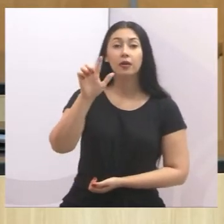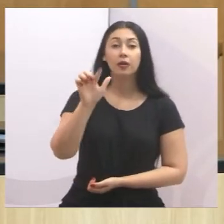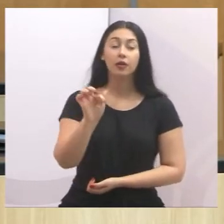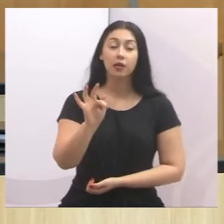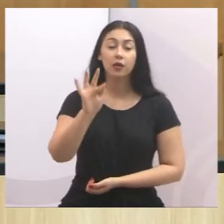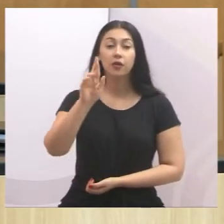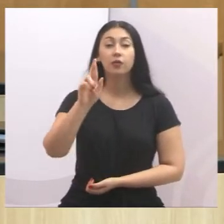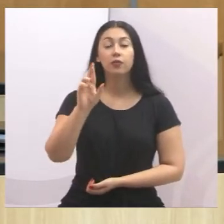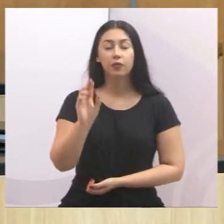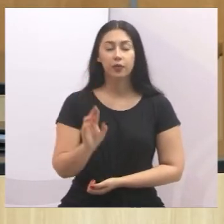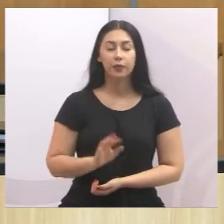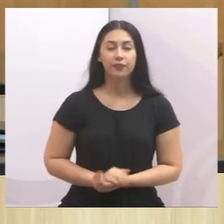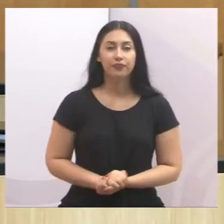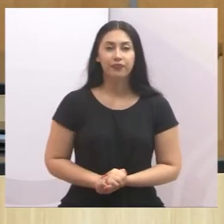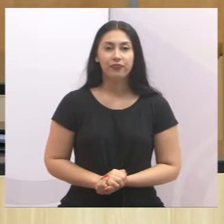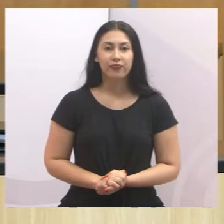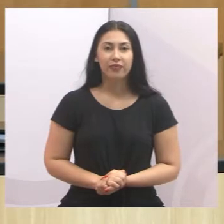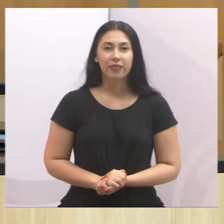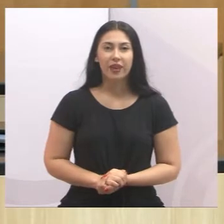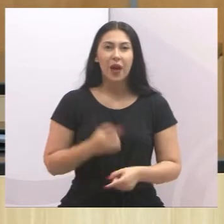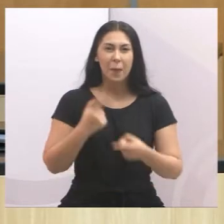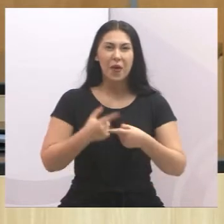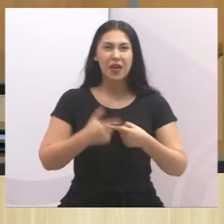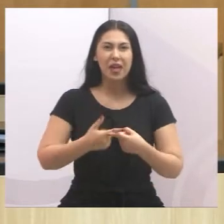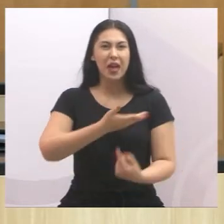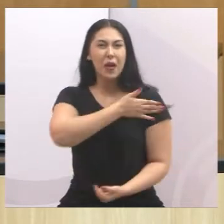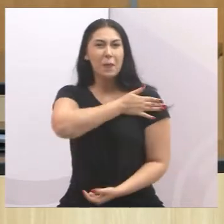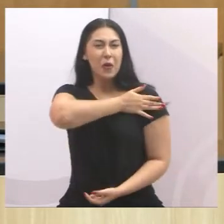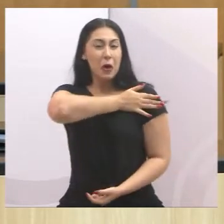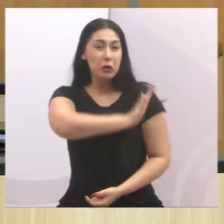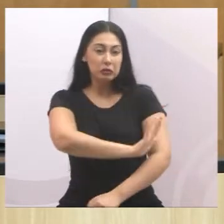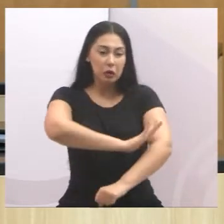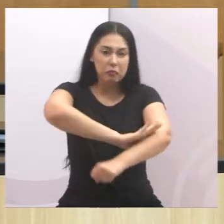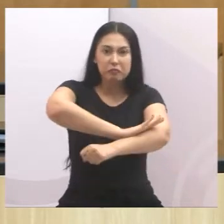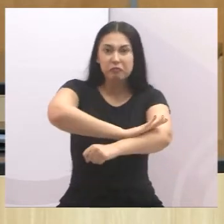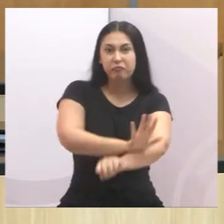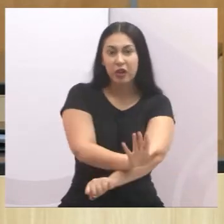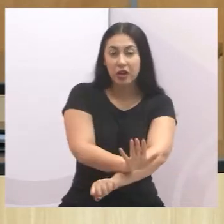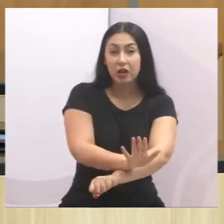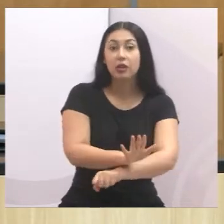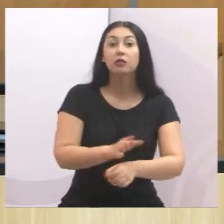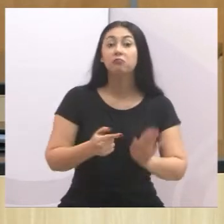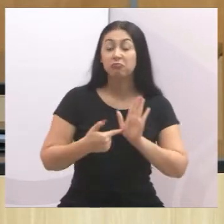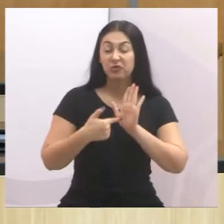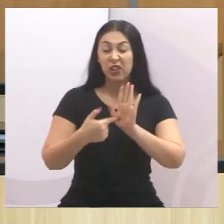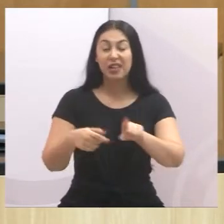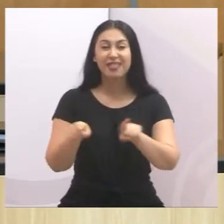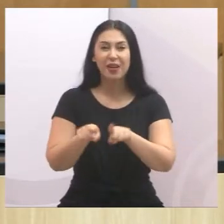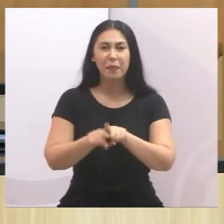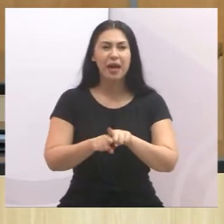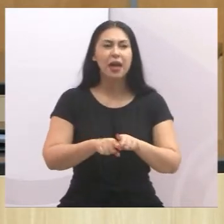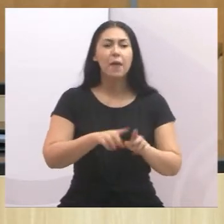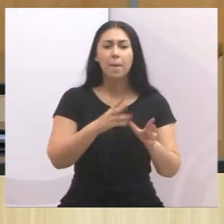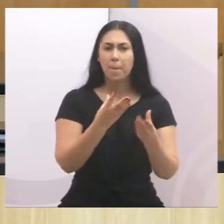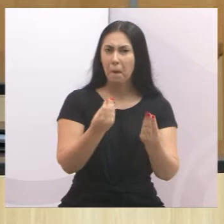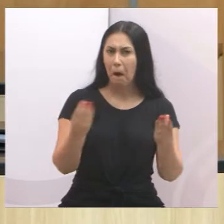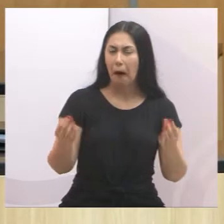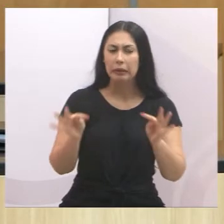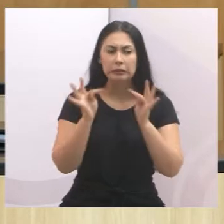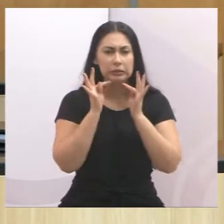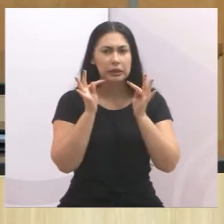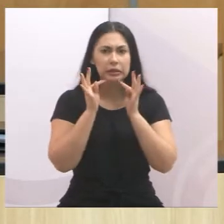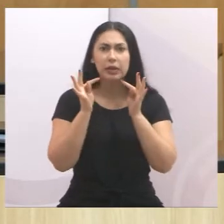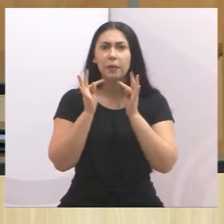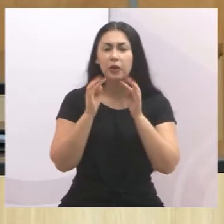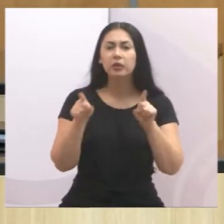A atrocidade manifestadamente racista ocorreu diante da companheira de Beto e de muitas outras testemunhas que,